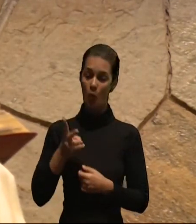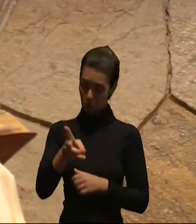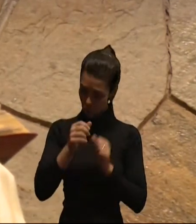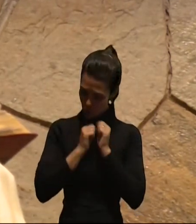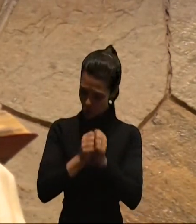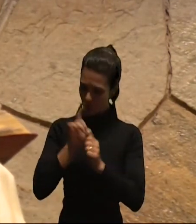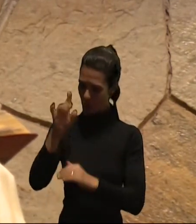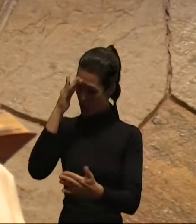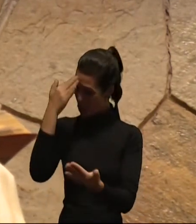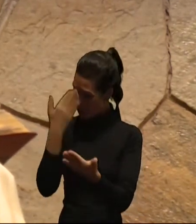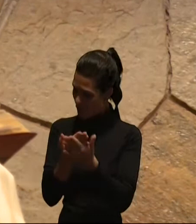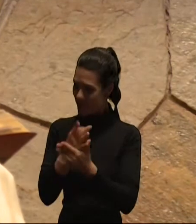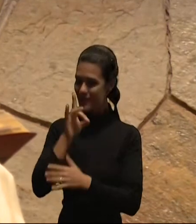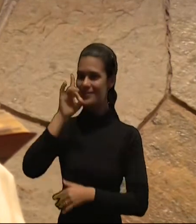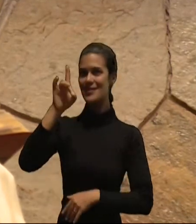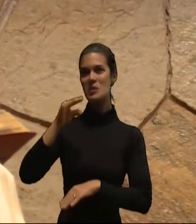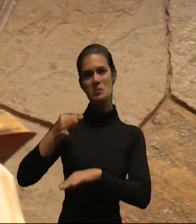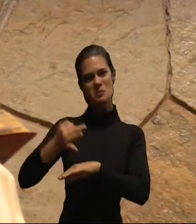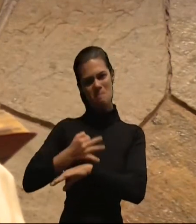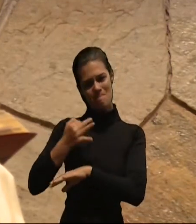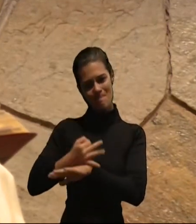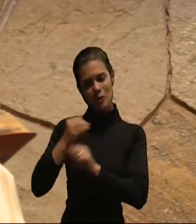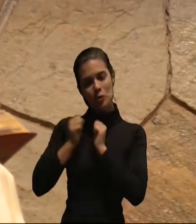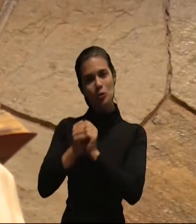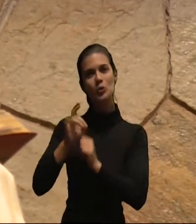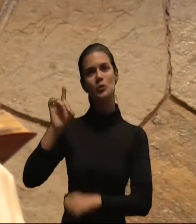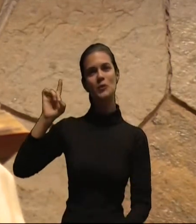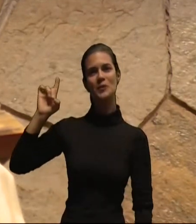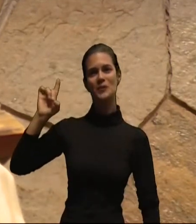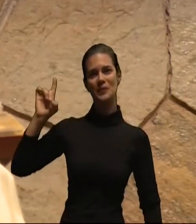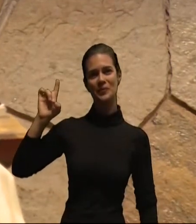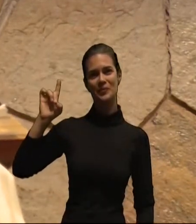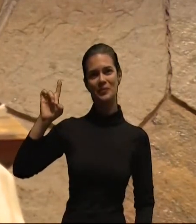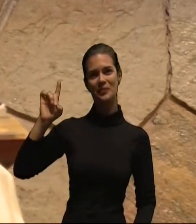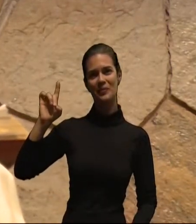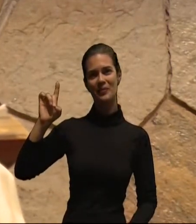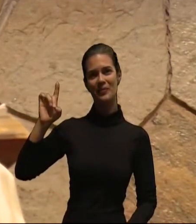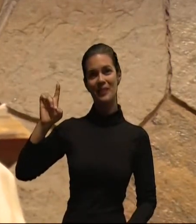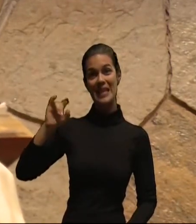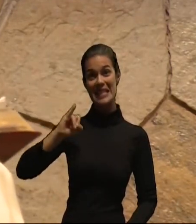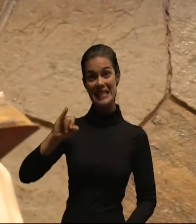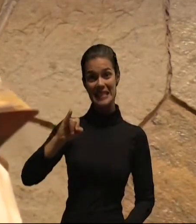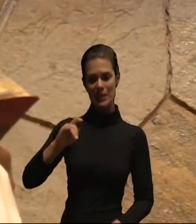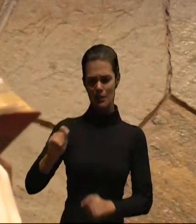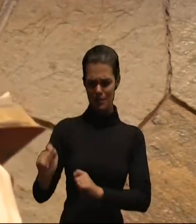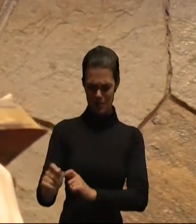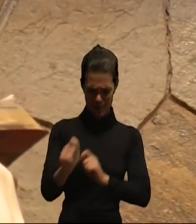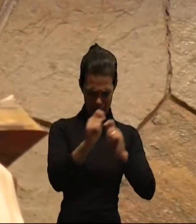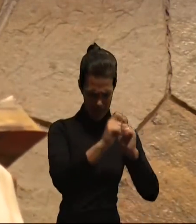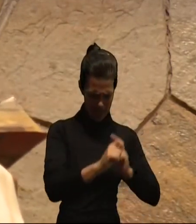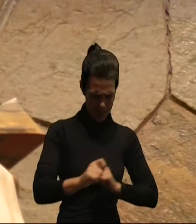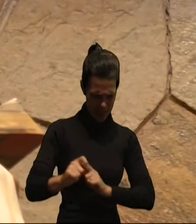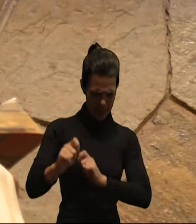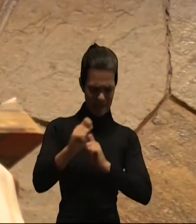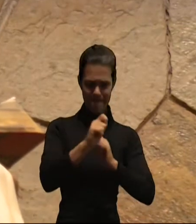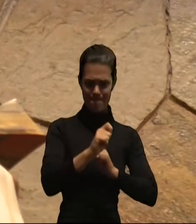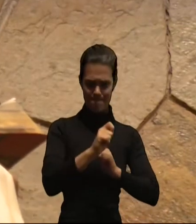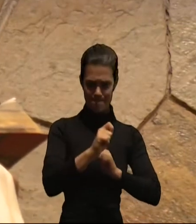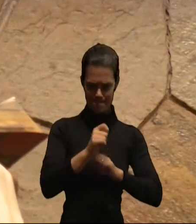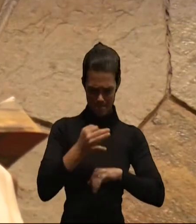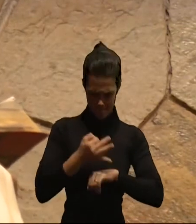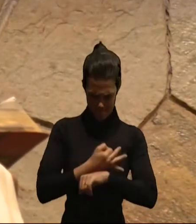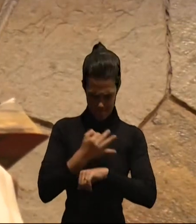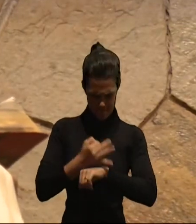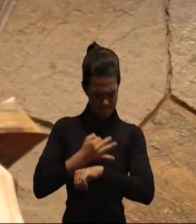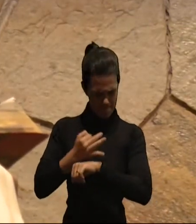de havermos perseverado, depois de havermos sido aprovados, diz aqui o texto bíblico, receberemos